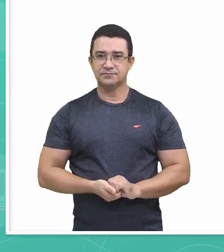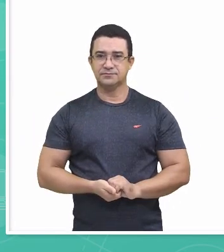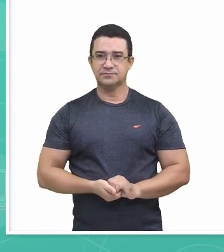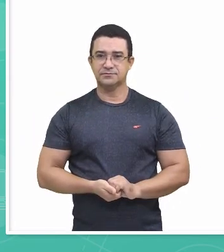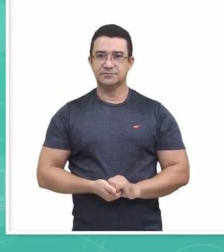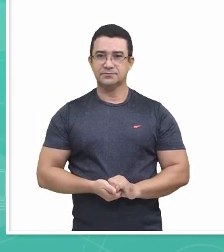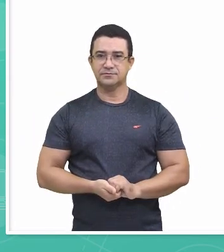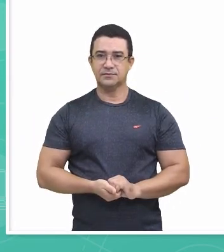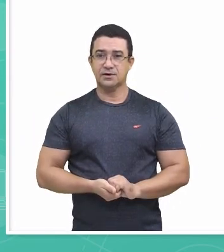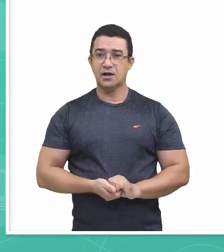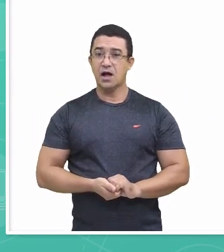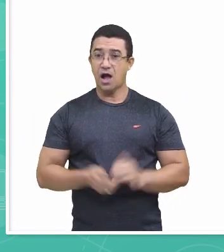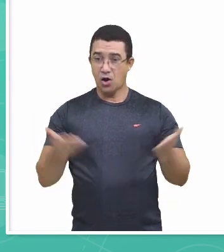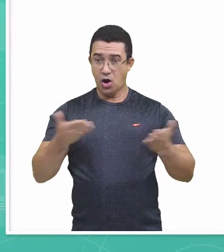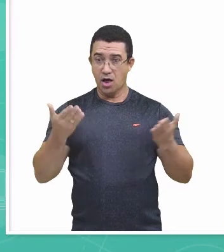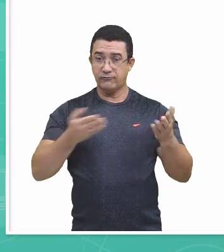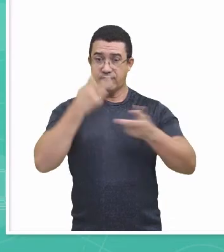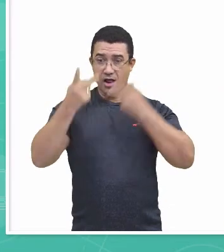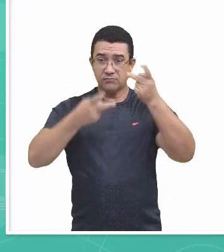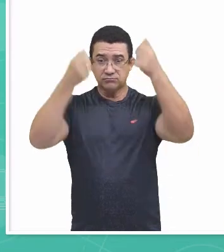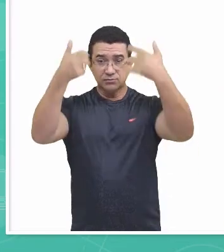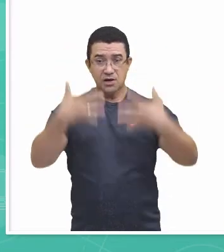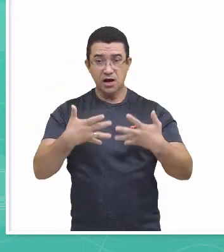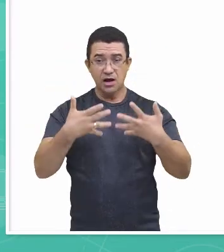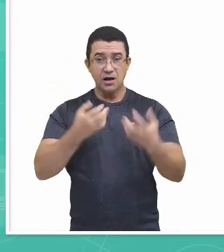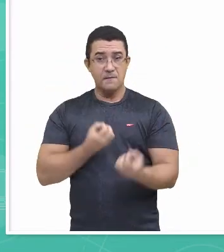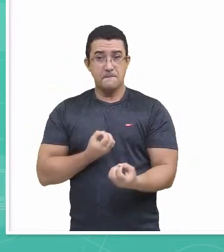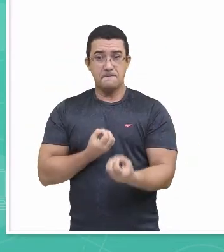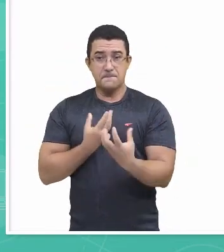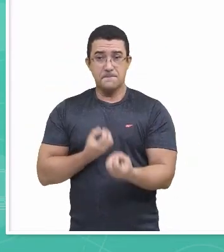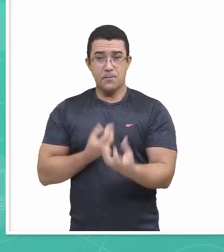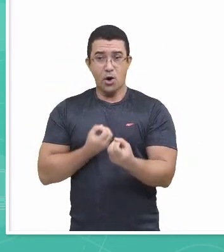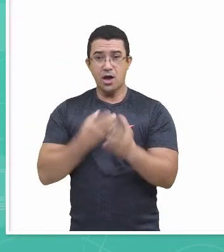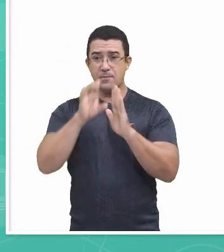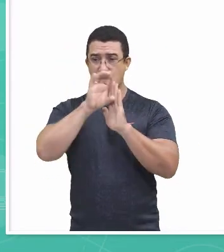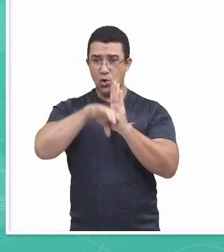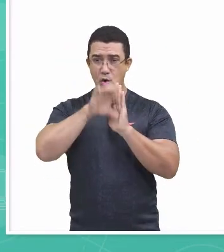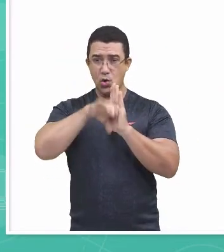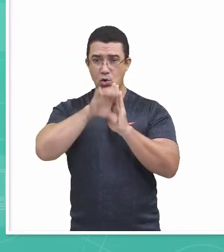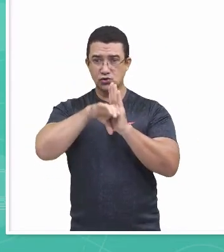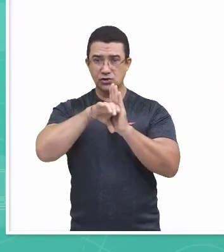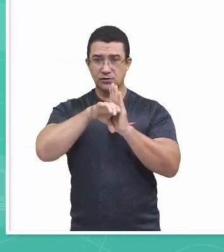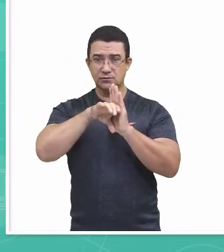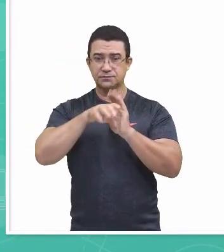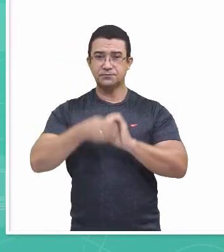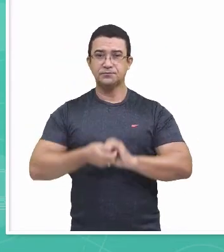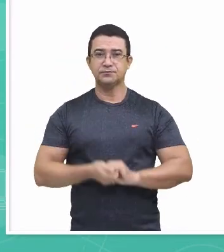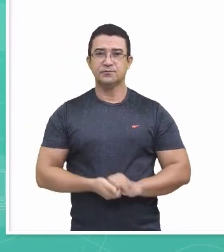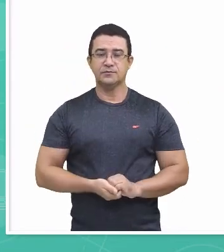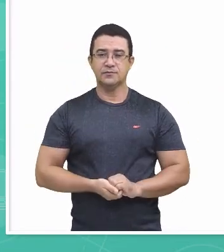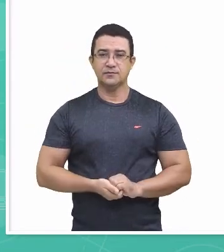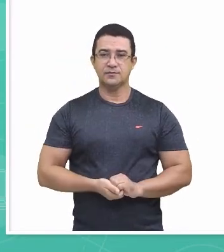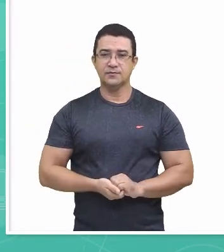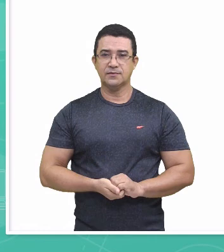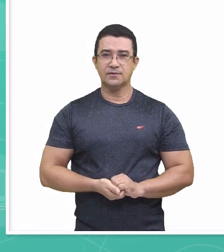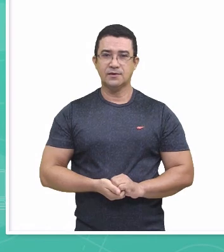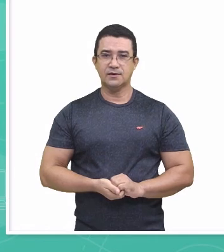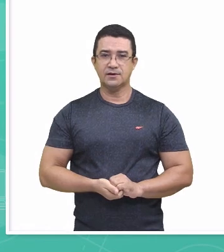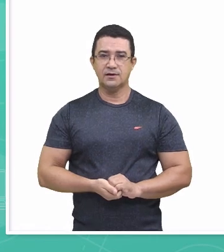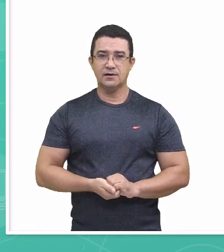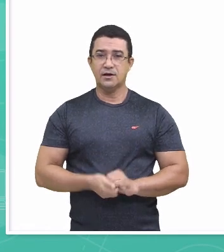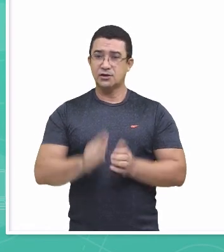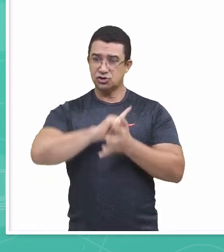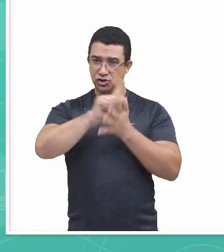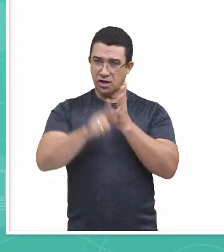Vamos falar sobre poema, olha só, conceito de poema. Muito bem,